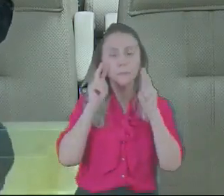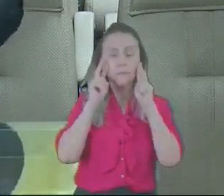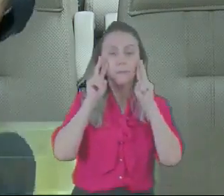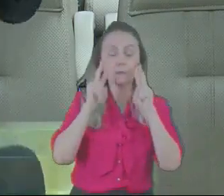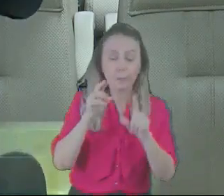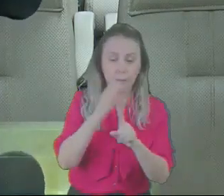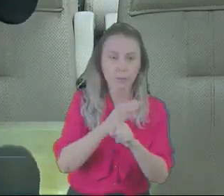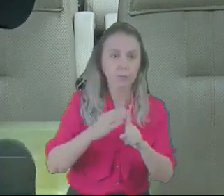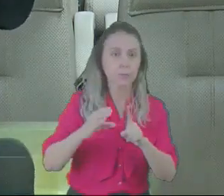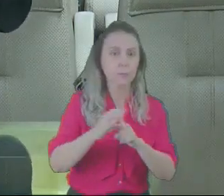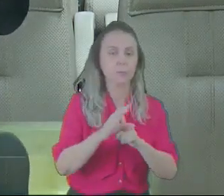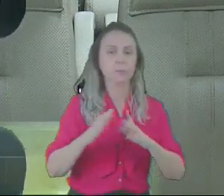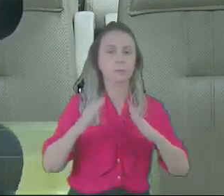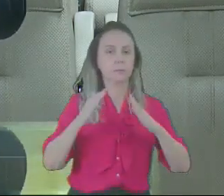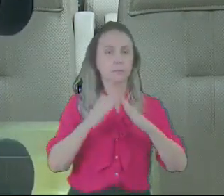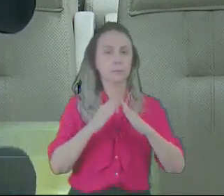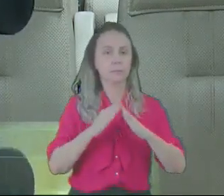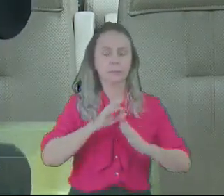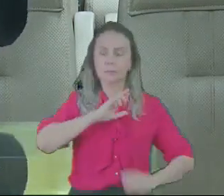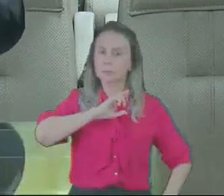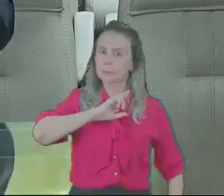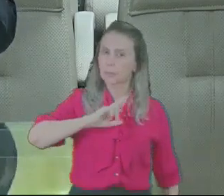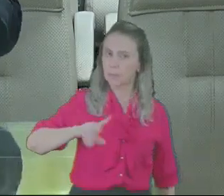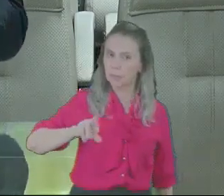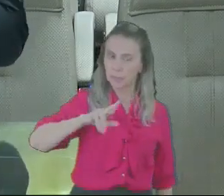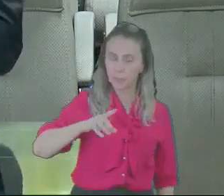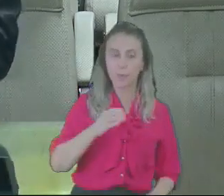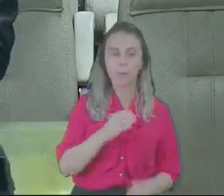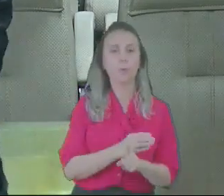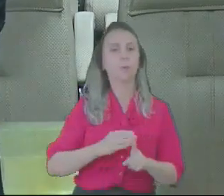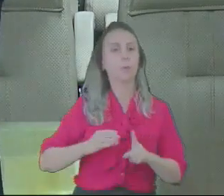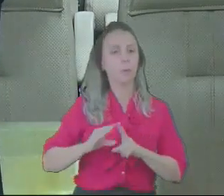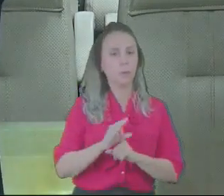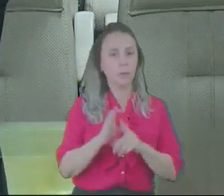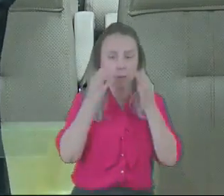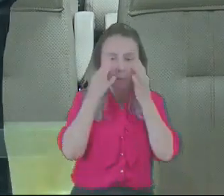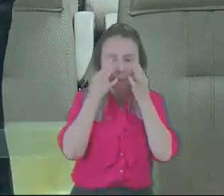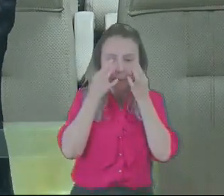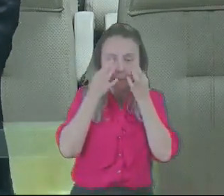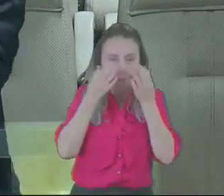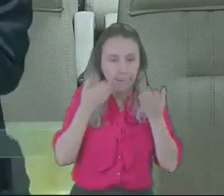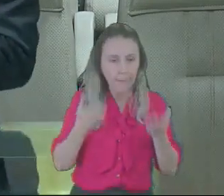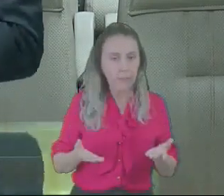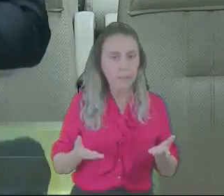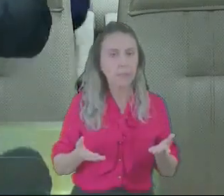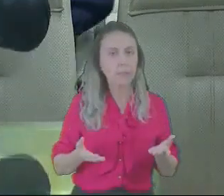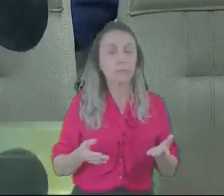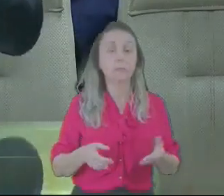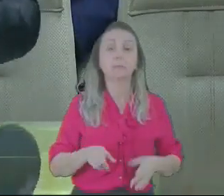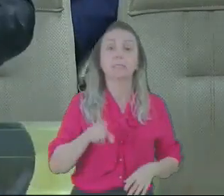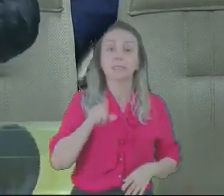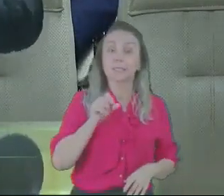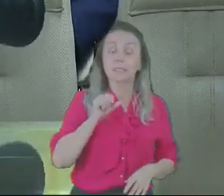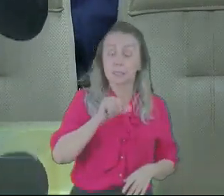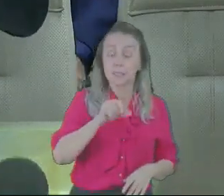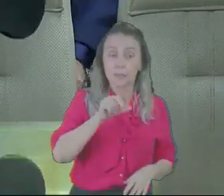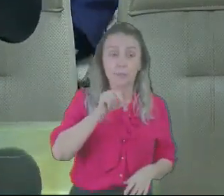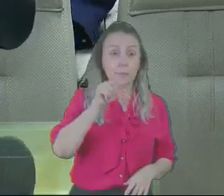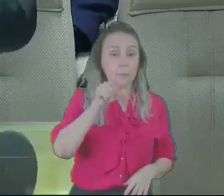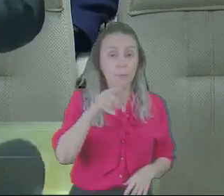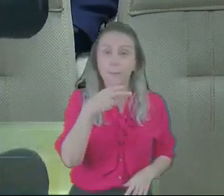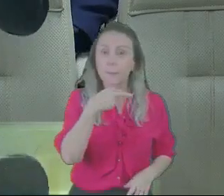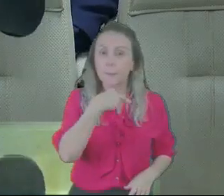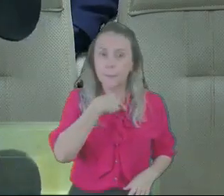casa não irmão o culto é presencial se você não pode se você está na idade de risco não venha se proteja